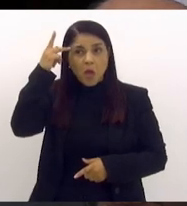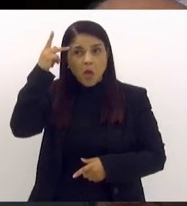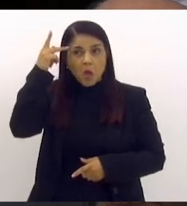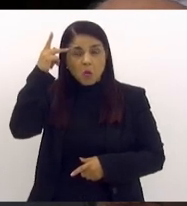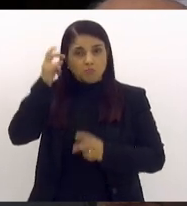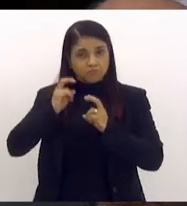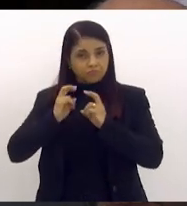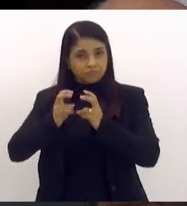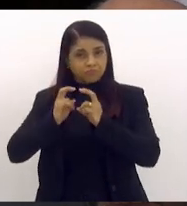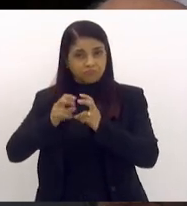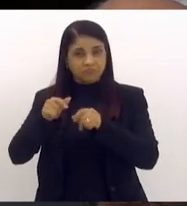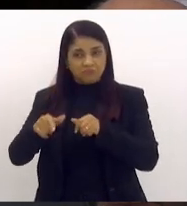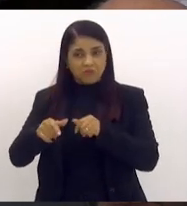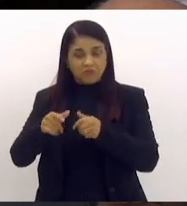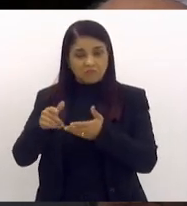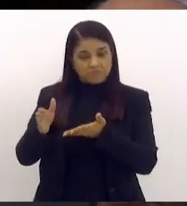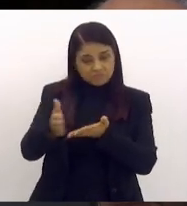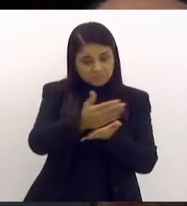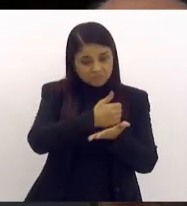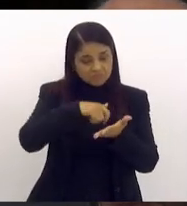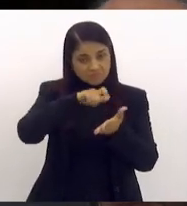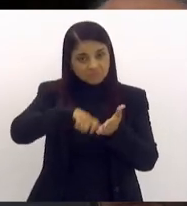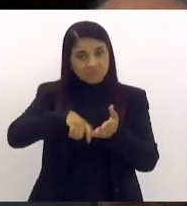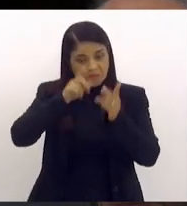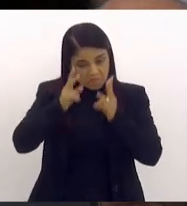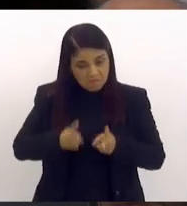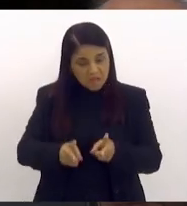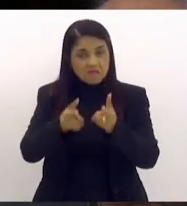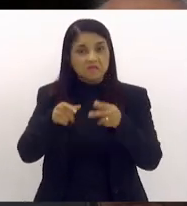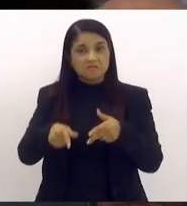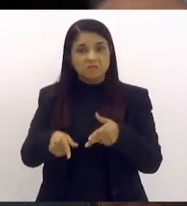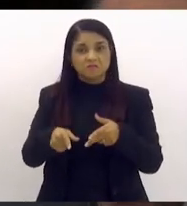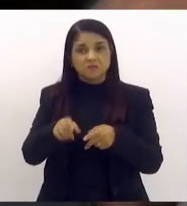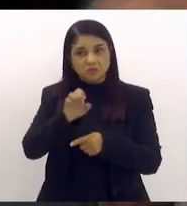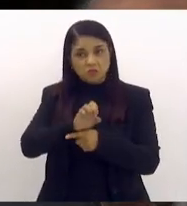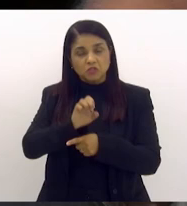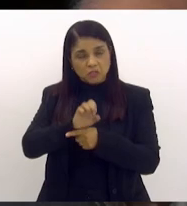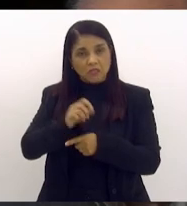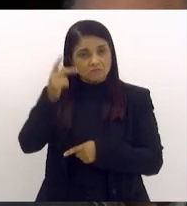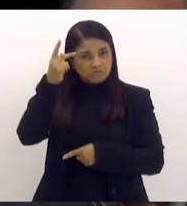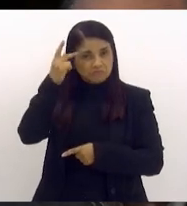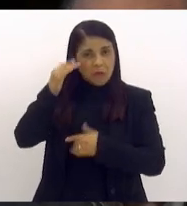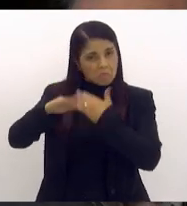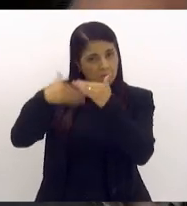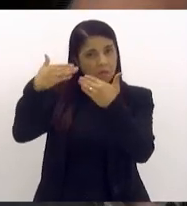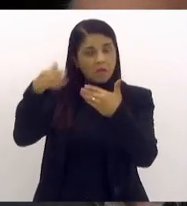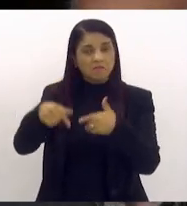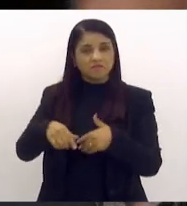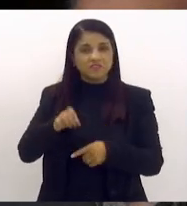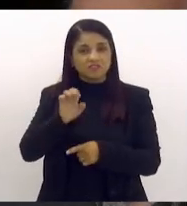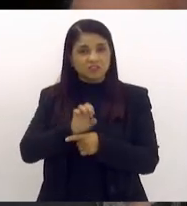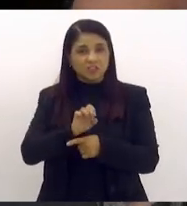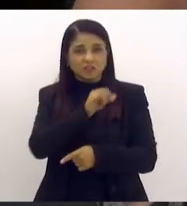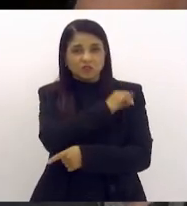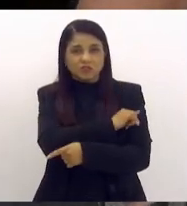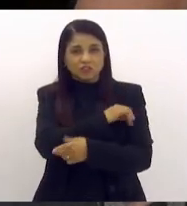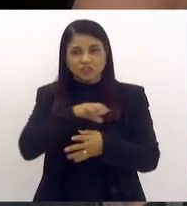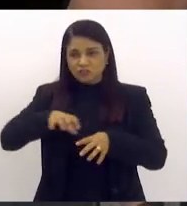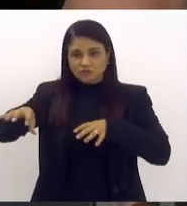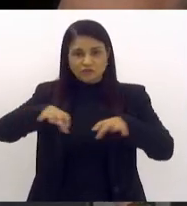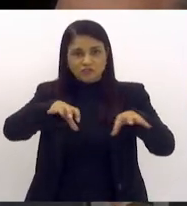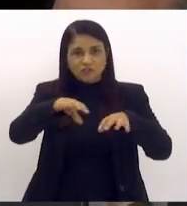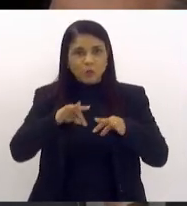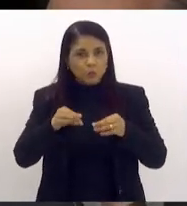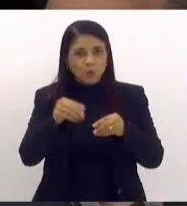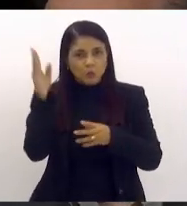produção é tributada na origem né e o estado realmente é pujante do Rio de Janeiro nós dividimos com todos os brasileiros e